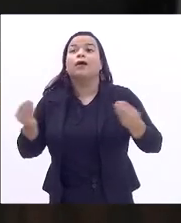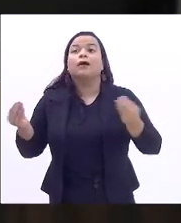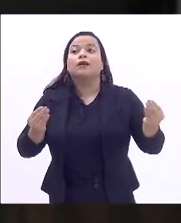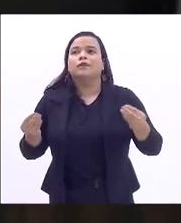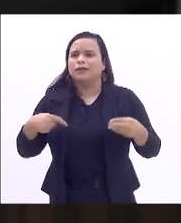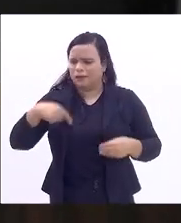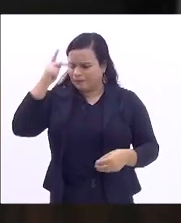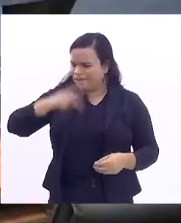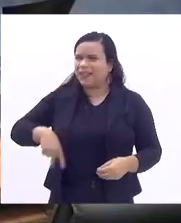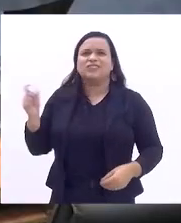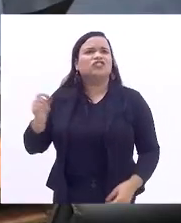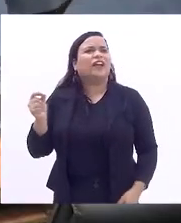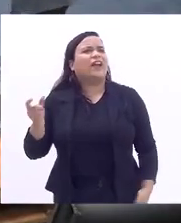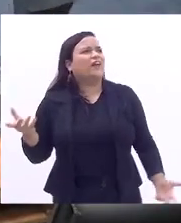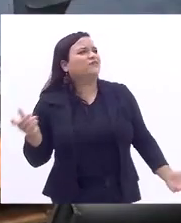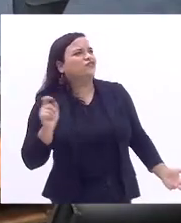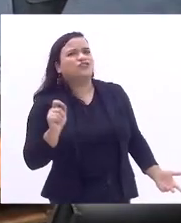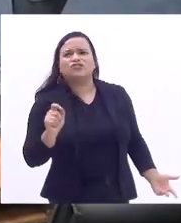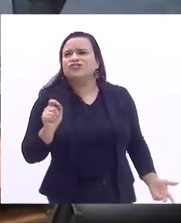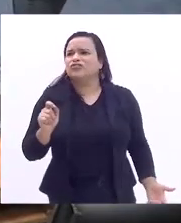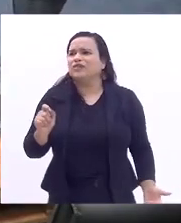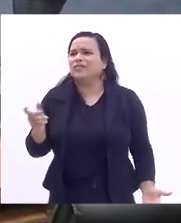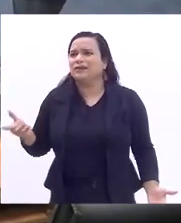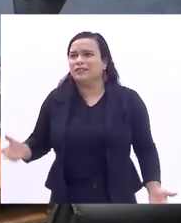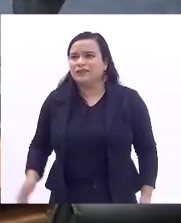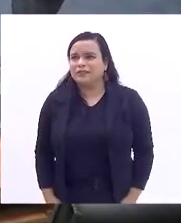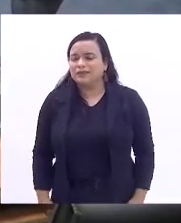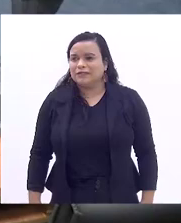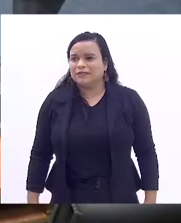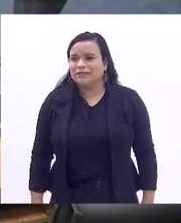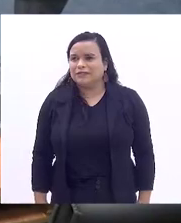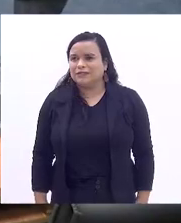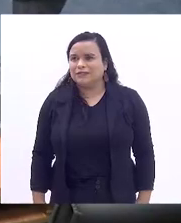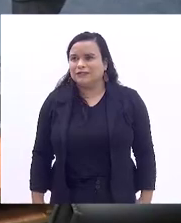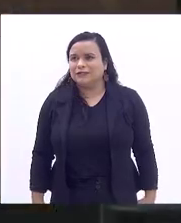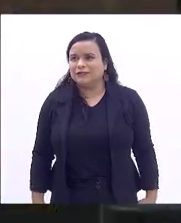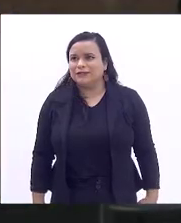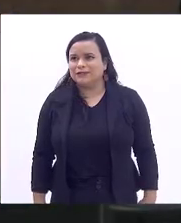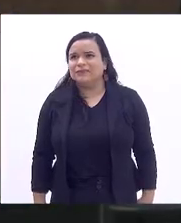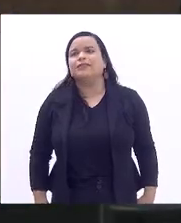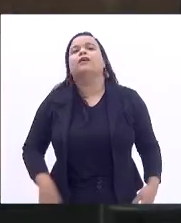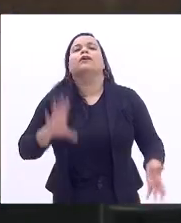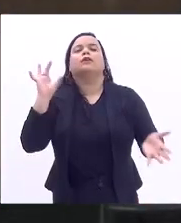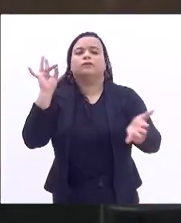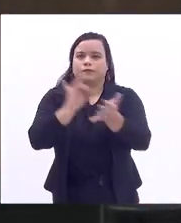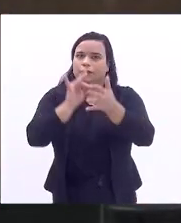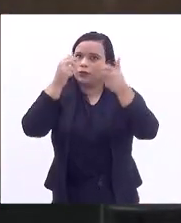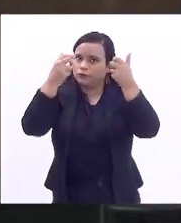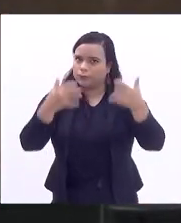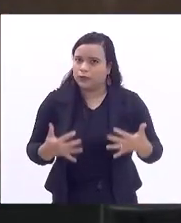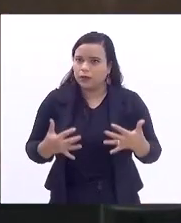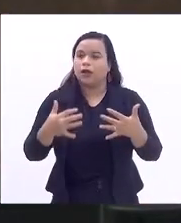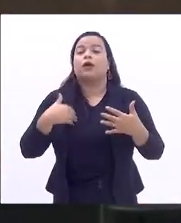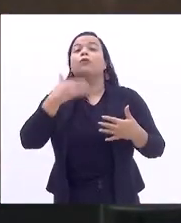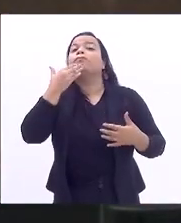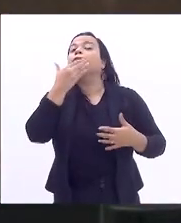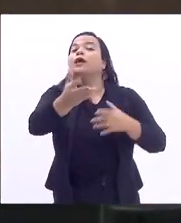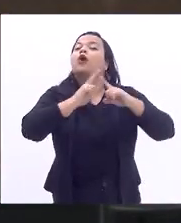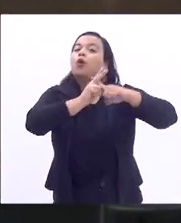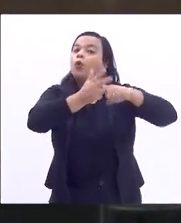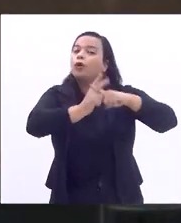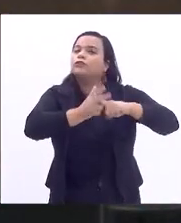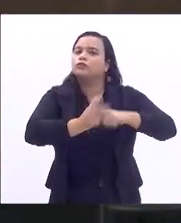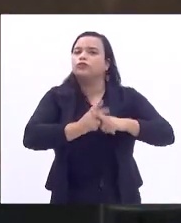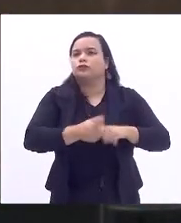de quem é a sua Presidente Na verdade eu tô pedindo para corrigir uma